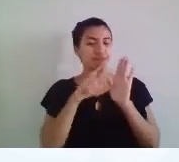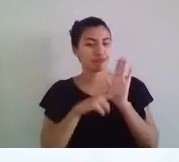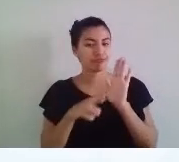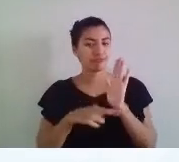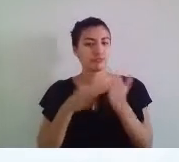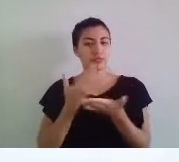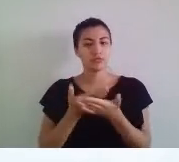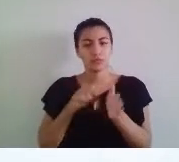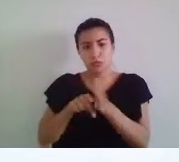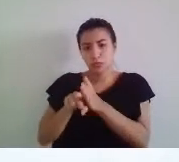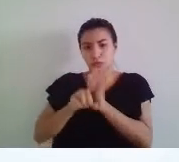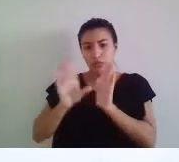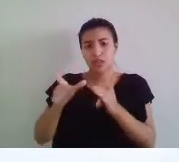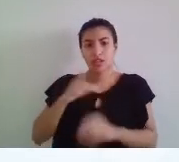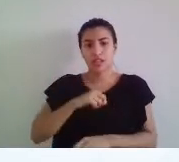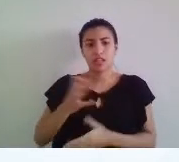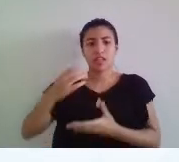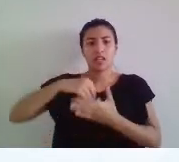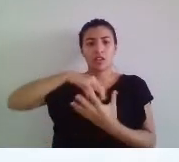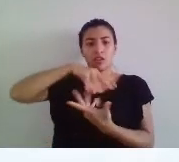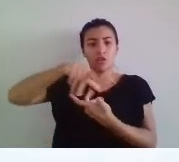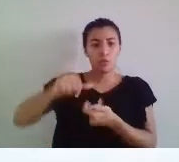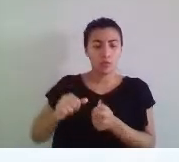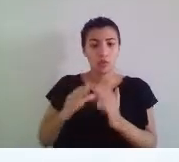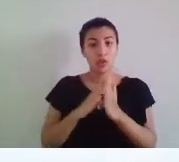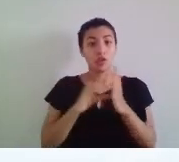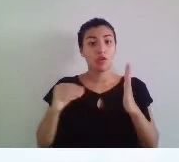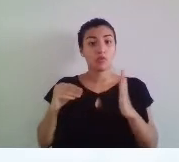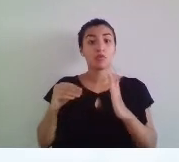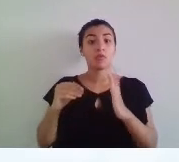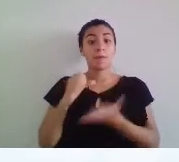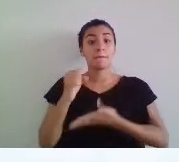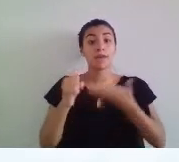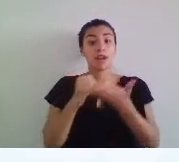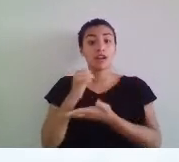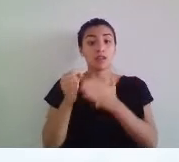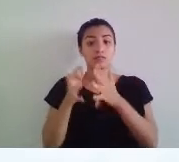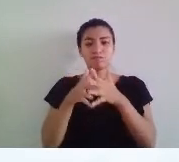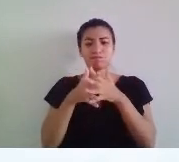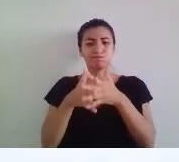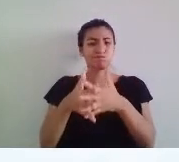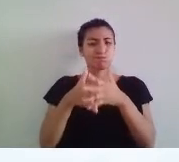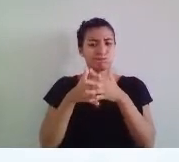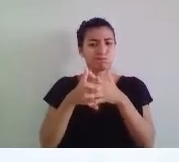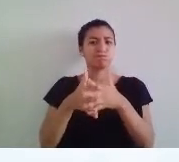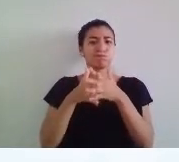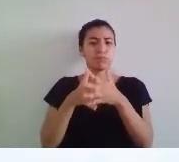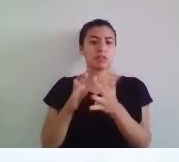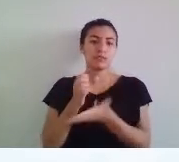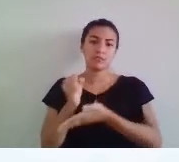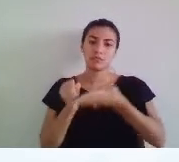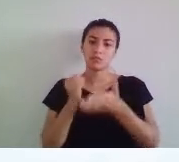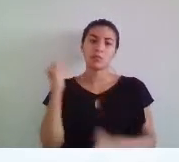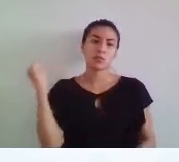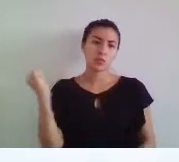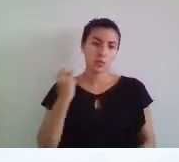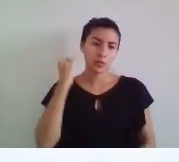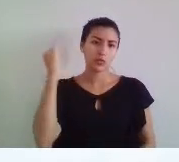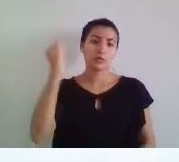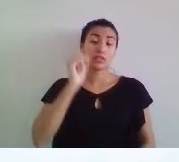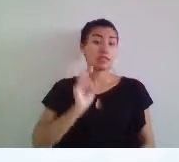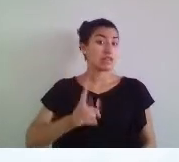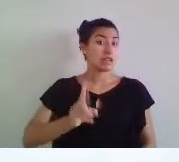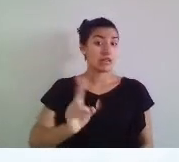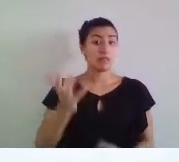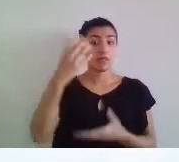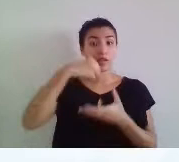no mundo, é um modelo produtivo que se baseia num conflito fundamental, é um conflito essencial. Sempre